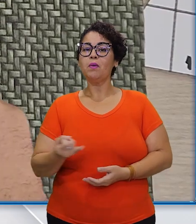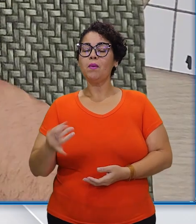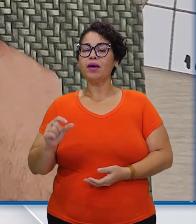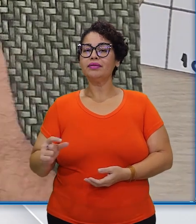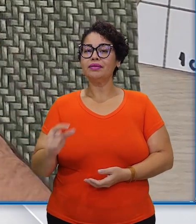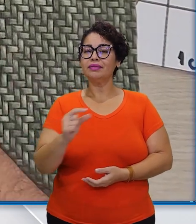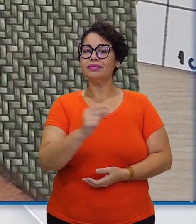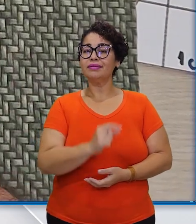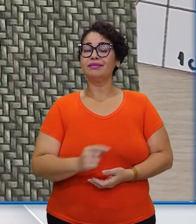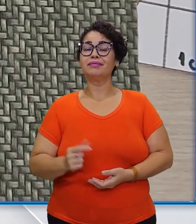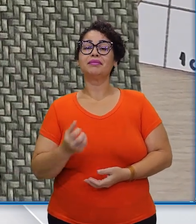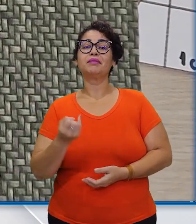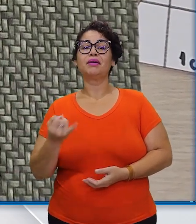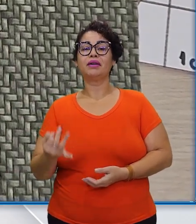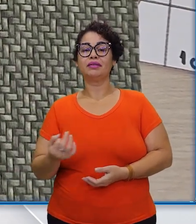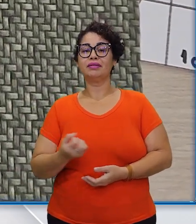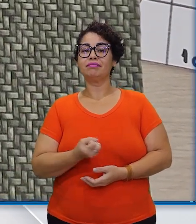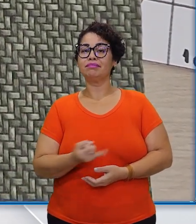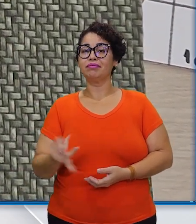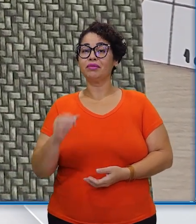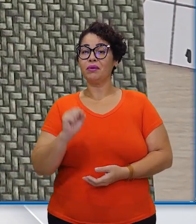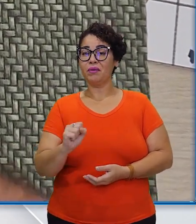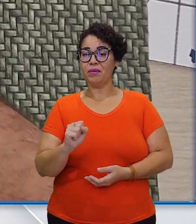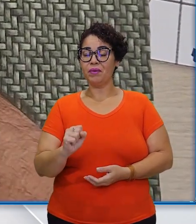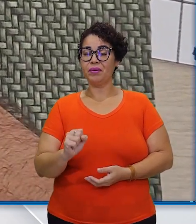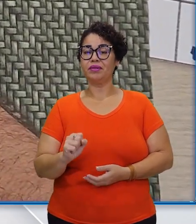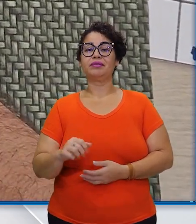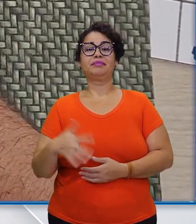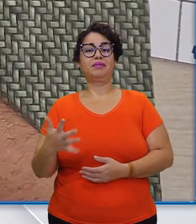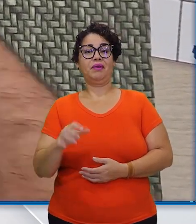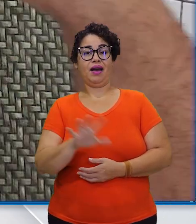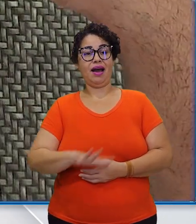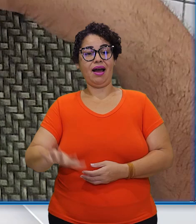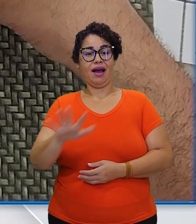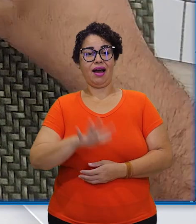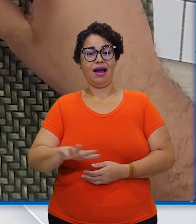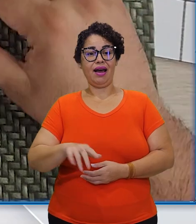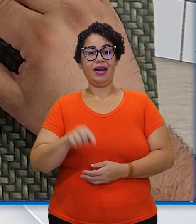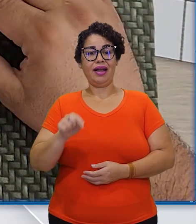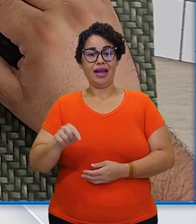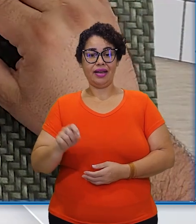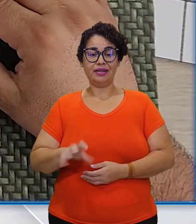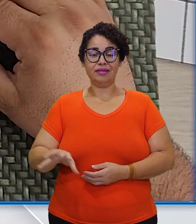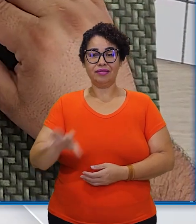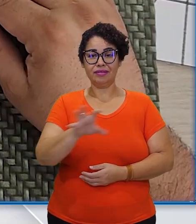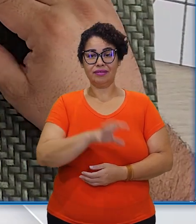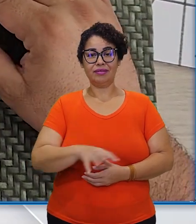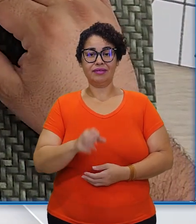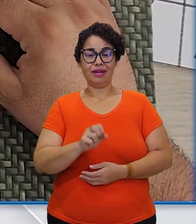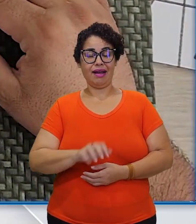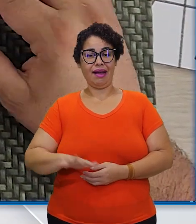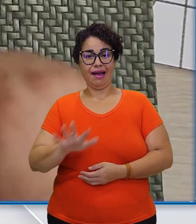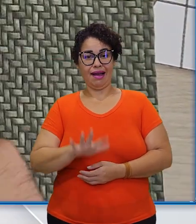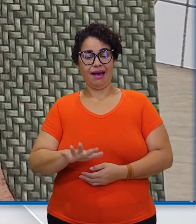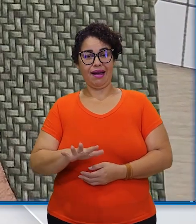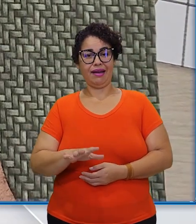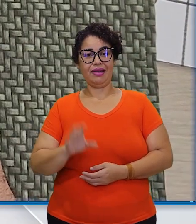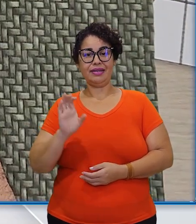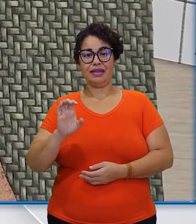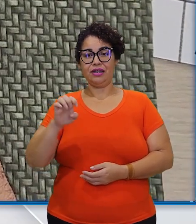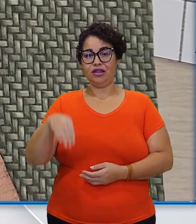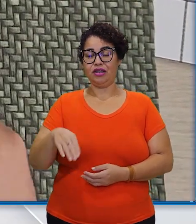quadradinhos cabem aqui? Contei 8 quadrados. Então a área deste paralelogramo,